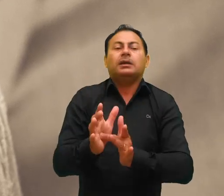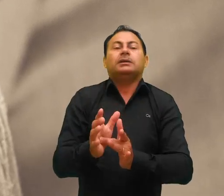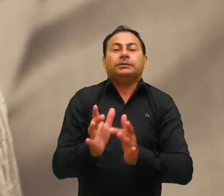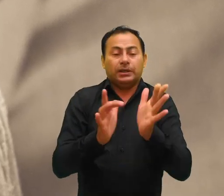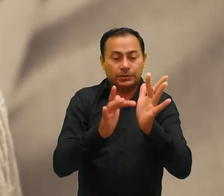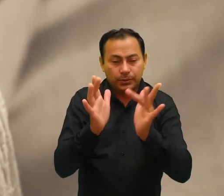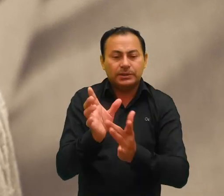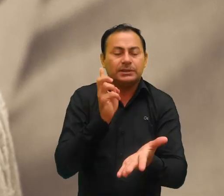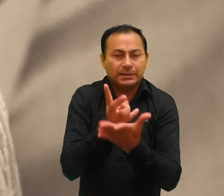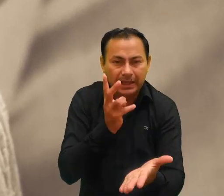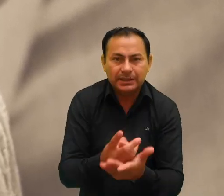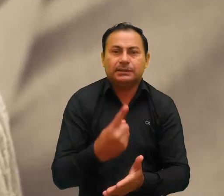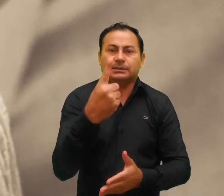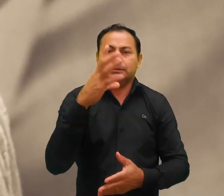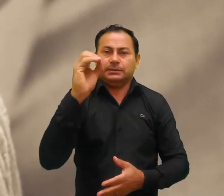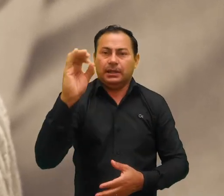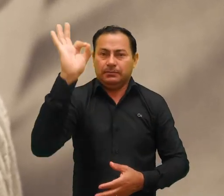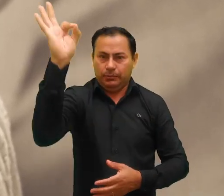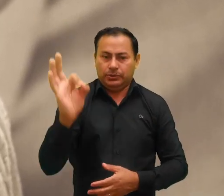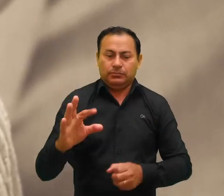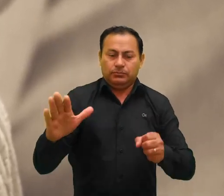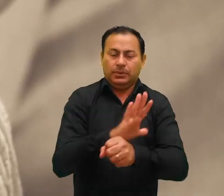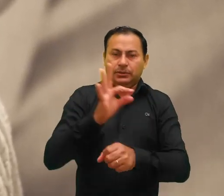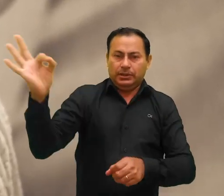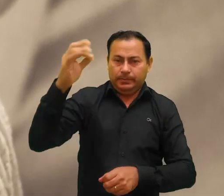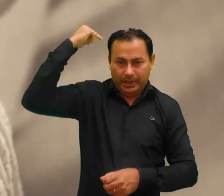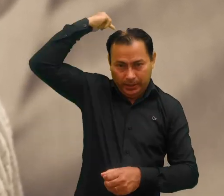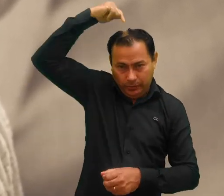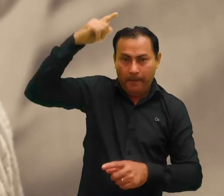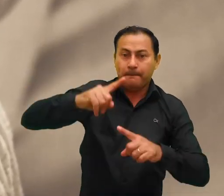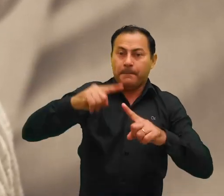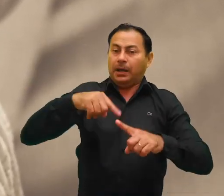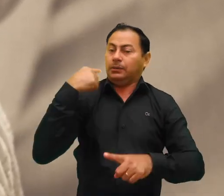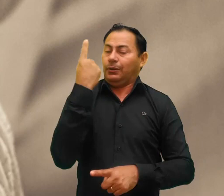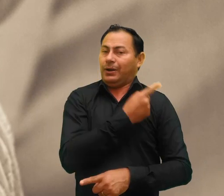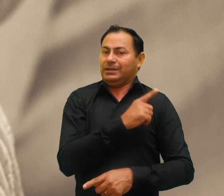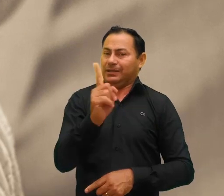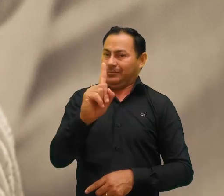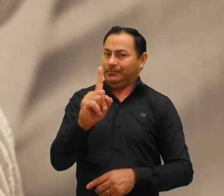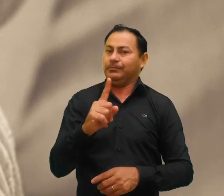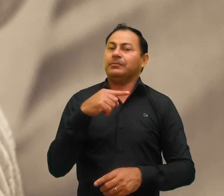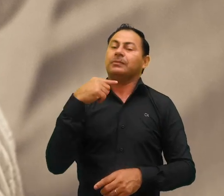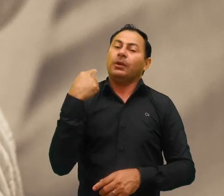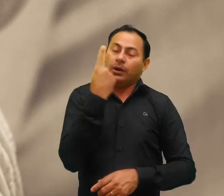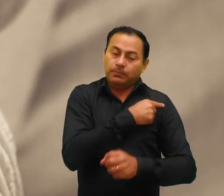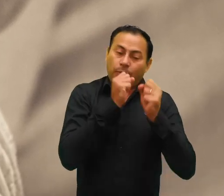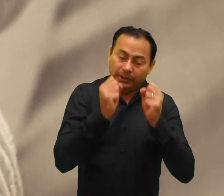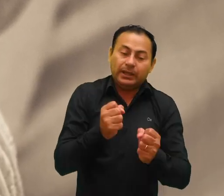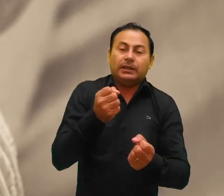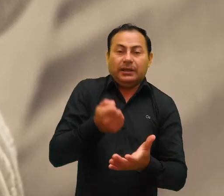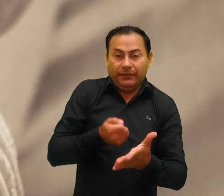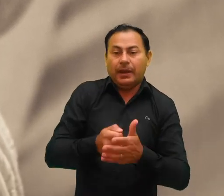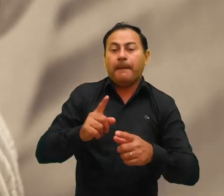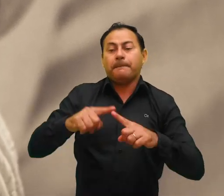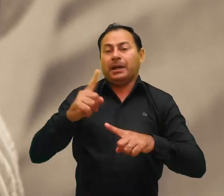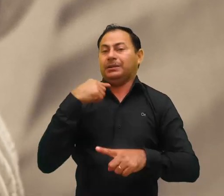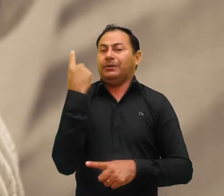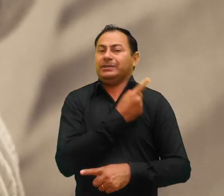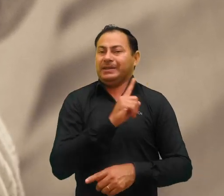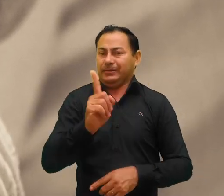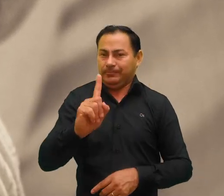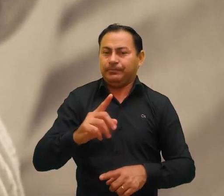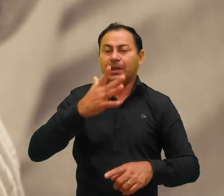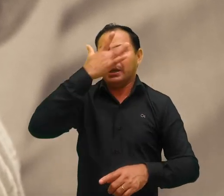estava sempre, 100% cheio do Espírito. Mas nós não. Deveríamos estar, poderíamos estar, mas não